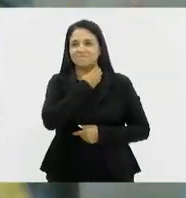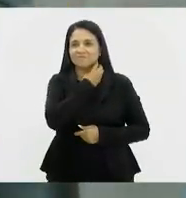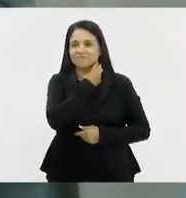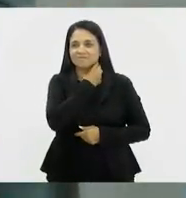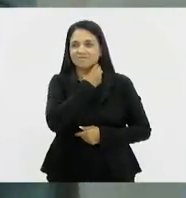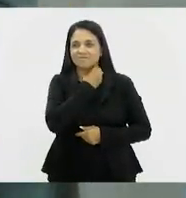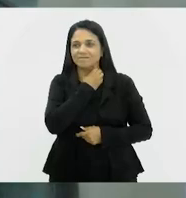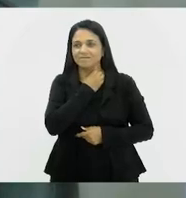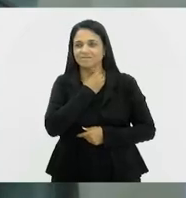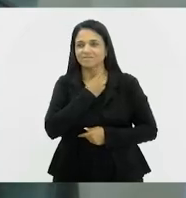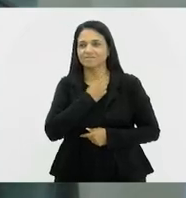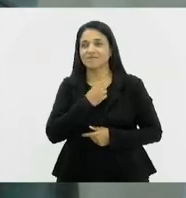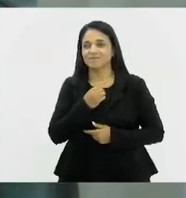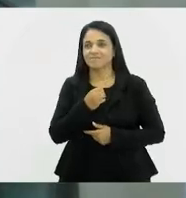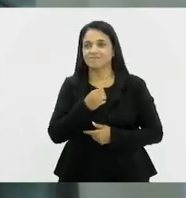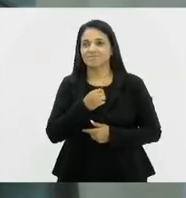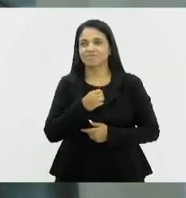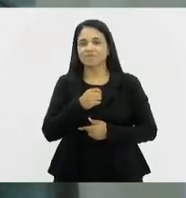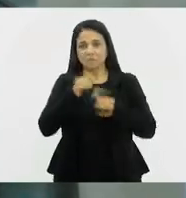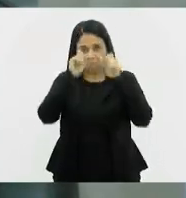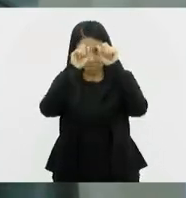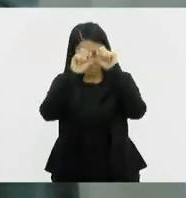Pode passar, por favor.